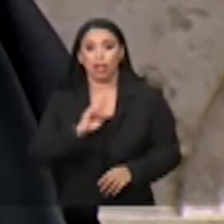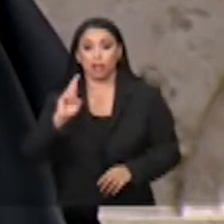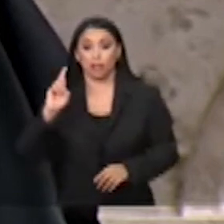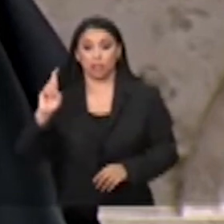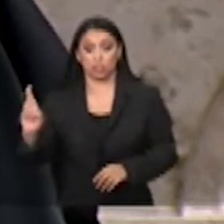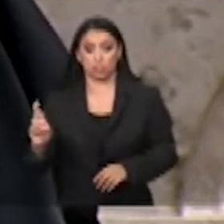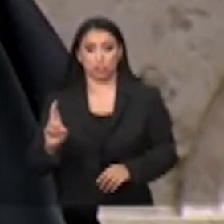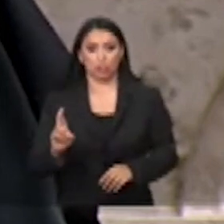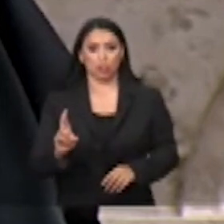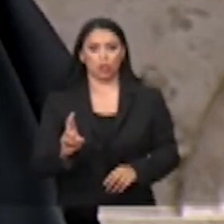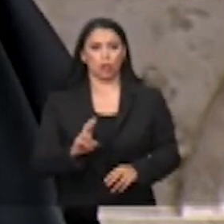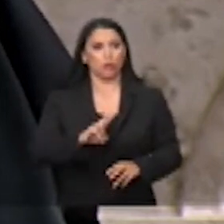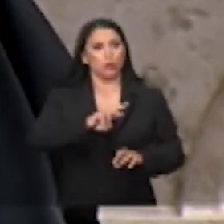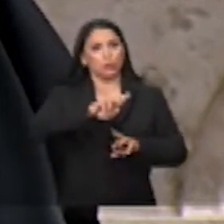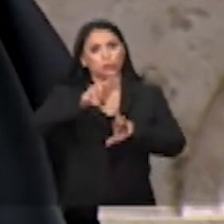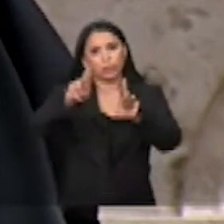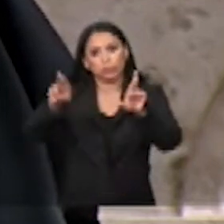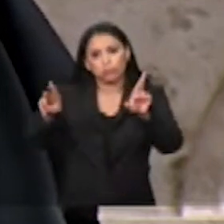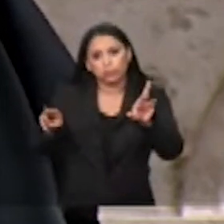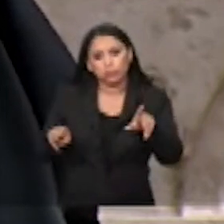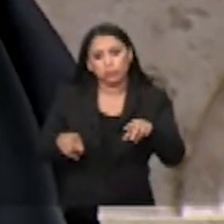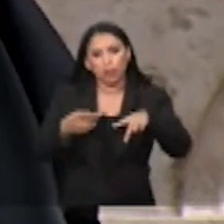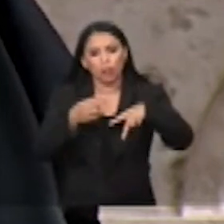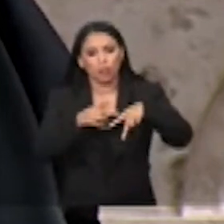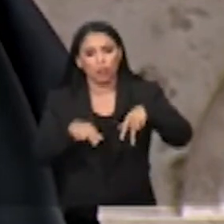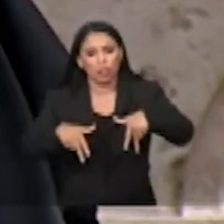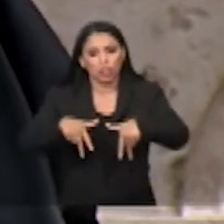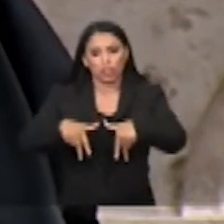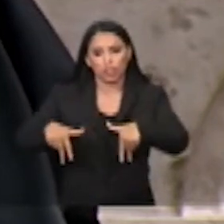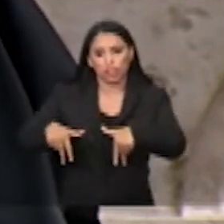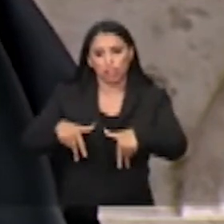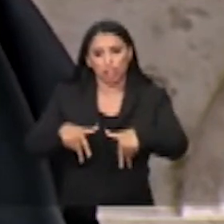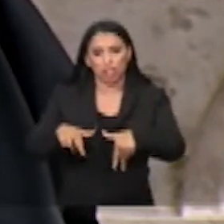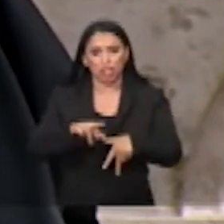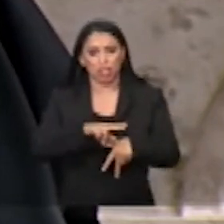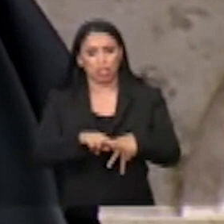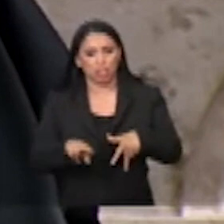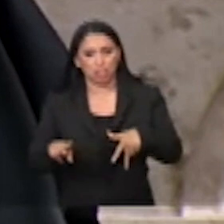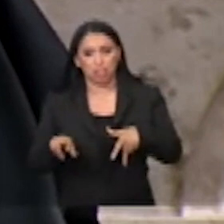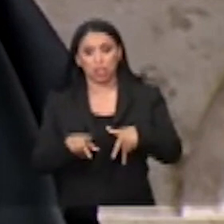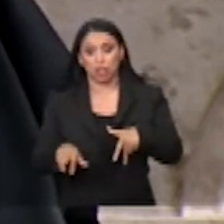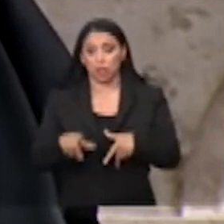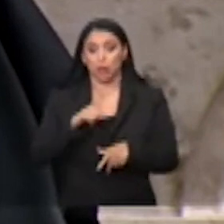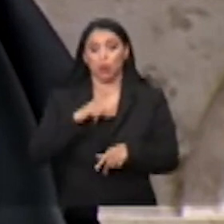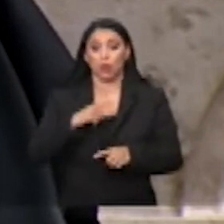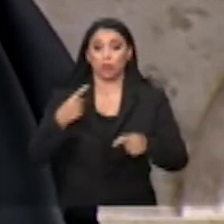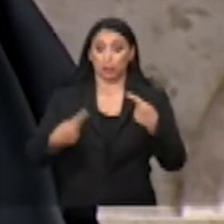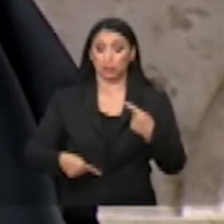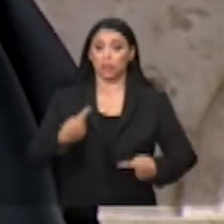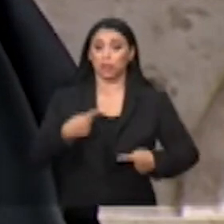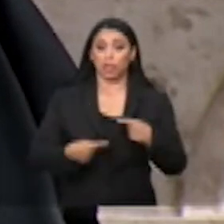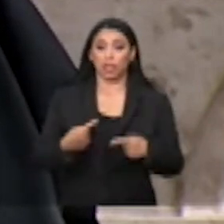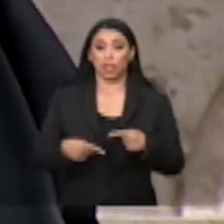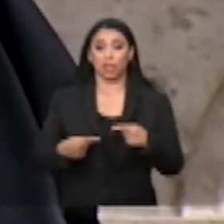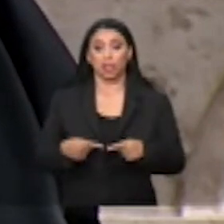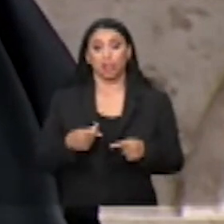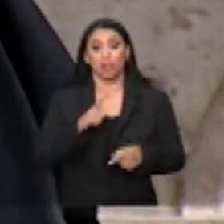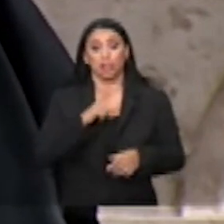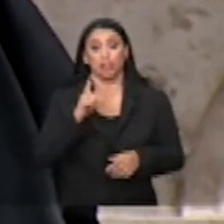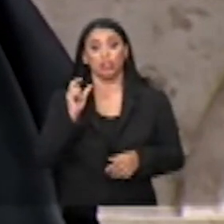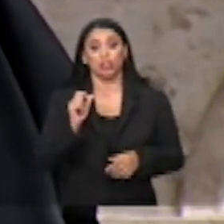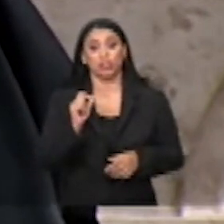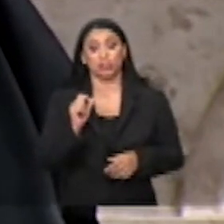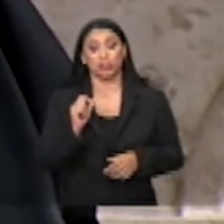a etnia ou o gênero, ou, abro aspas, o afirmar-se da política das identidades